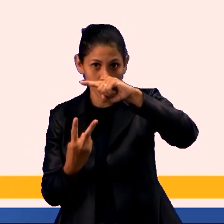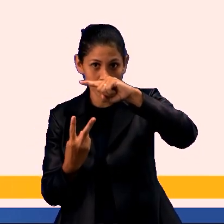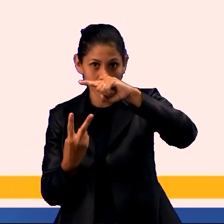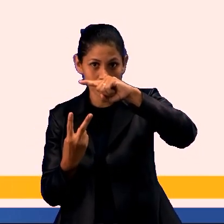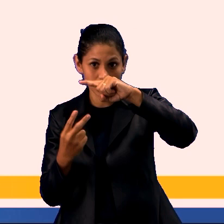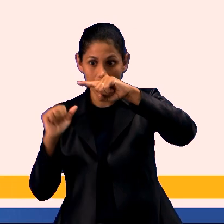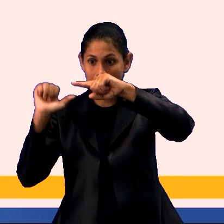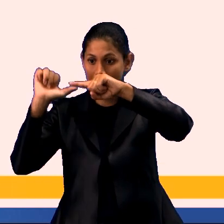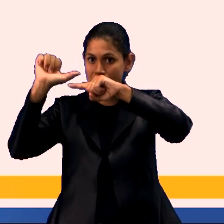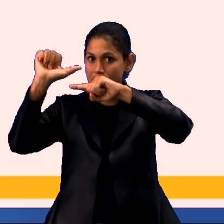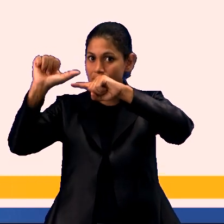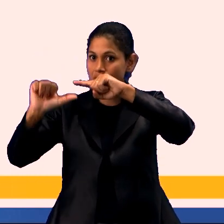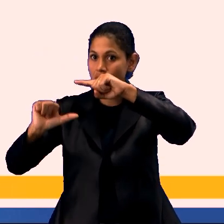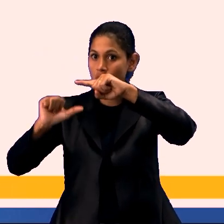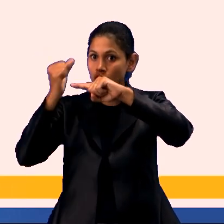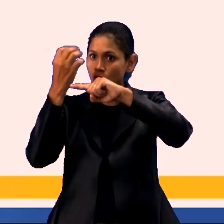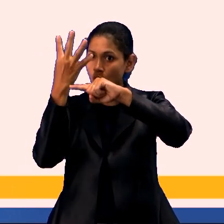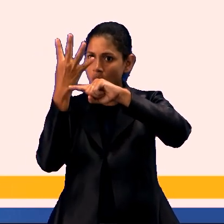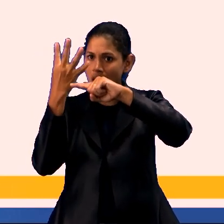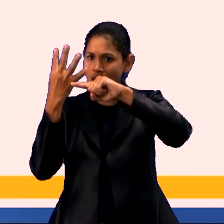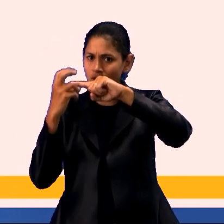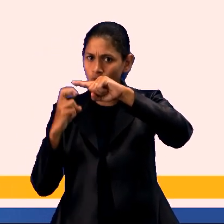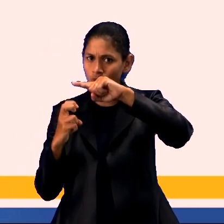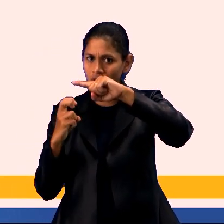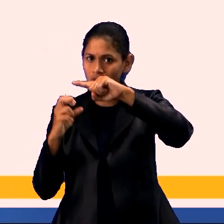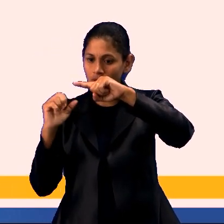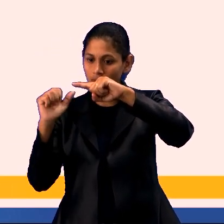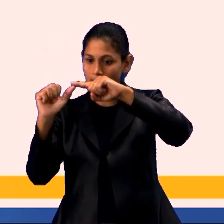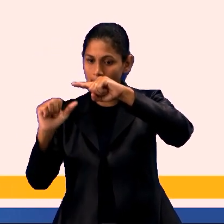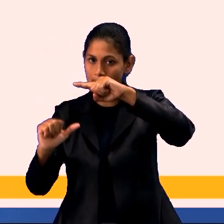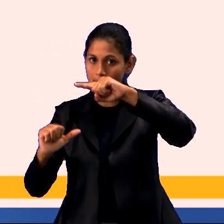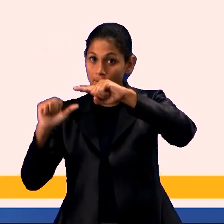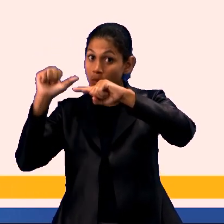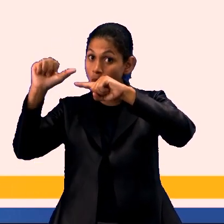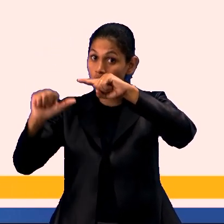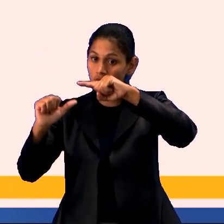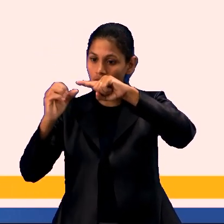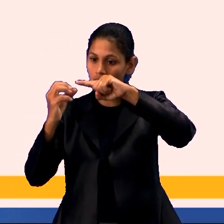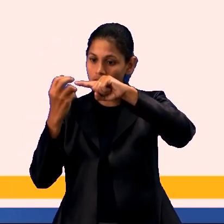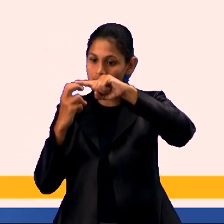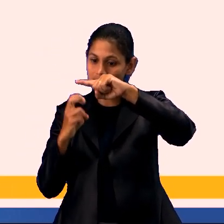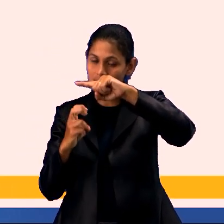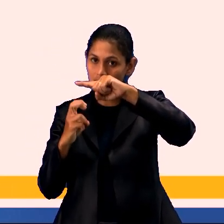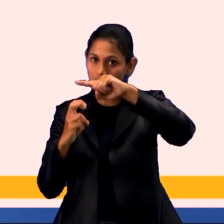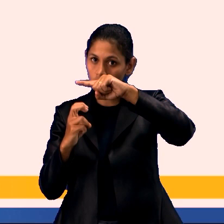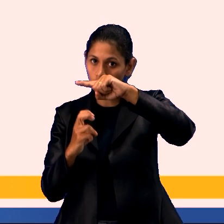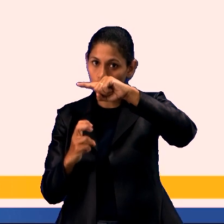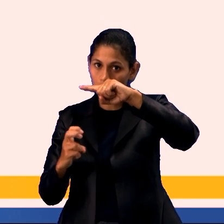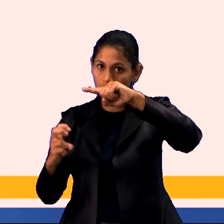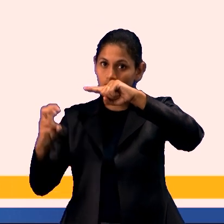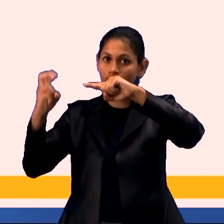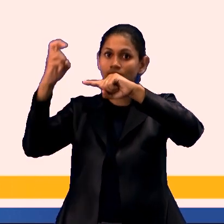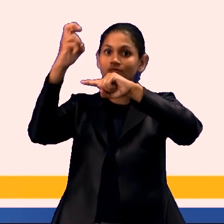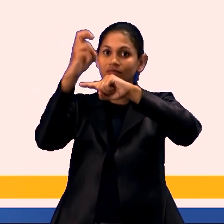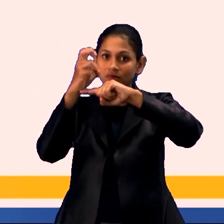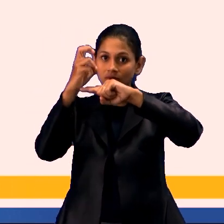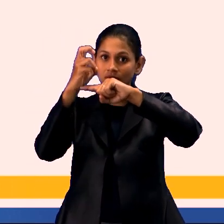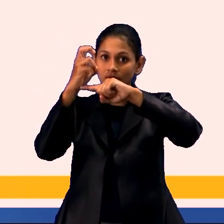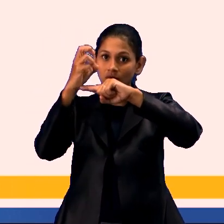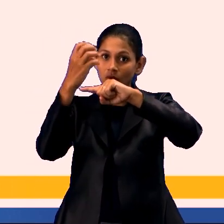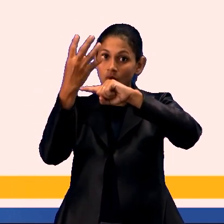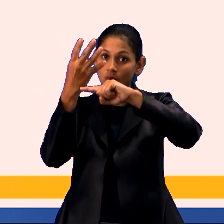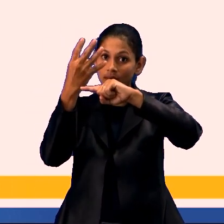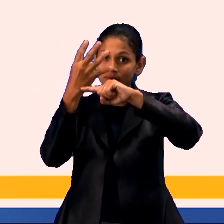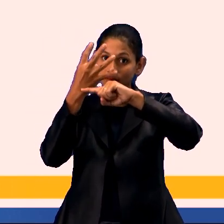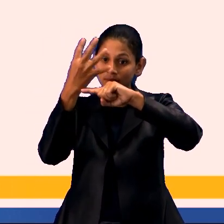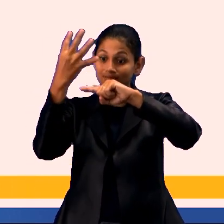vezes... Antes era 4/5, né? A inversão dela é o quê? 5 sobre 4. E